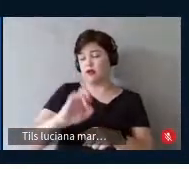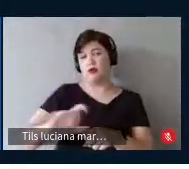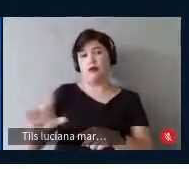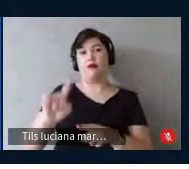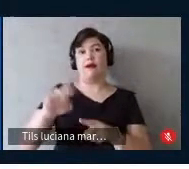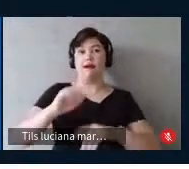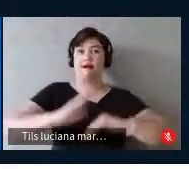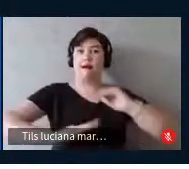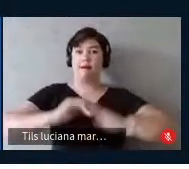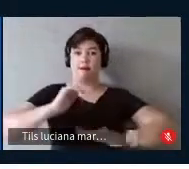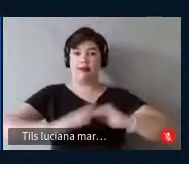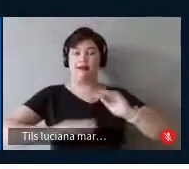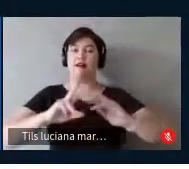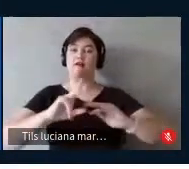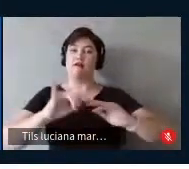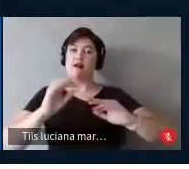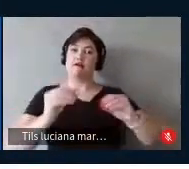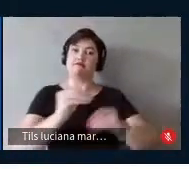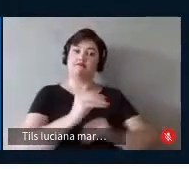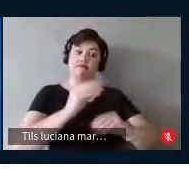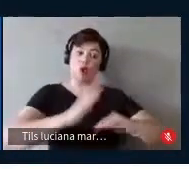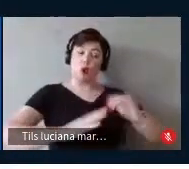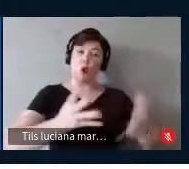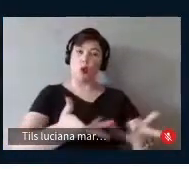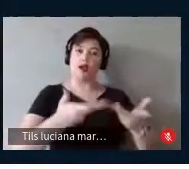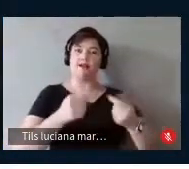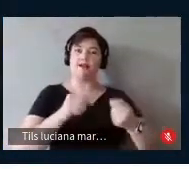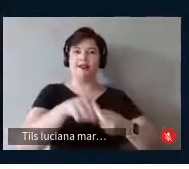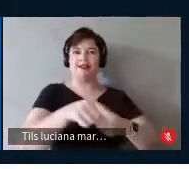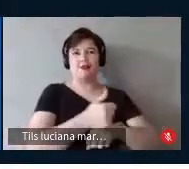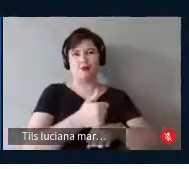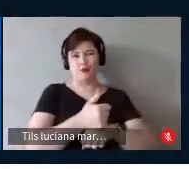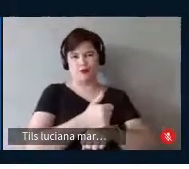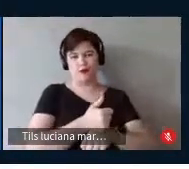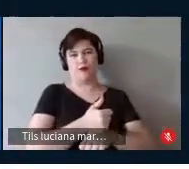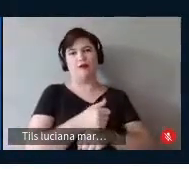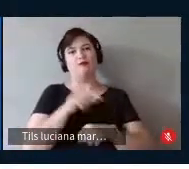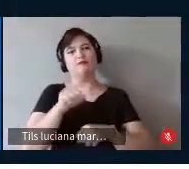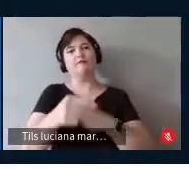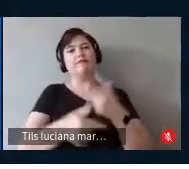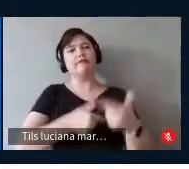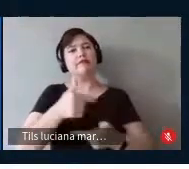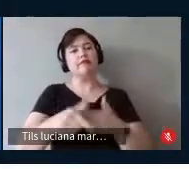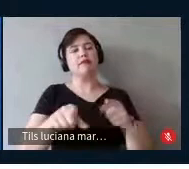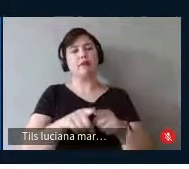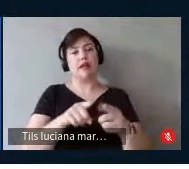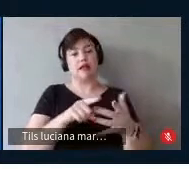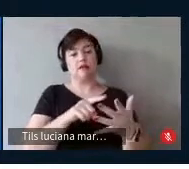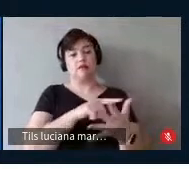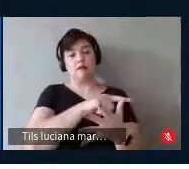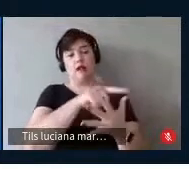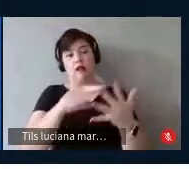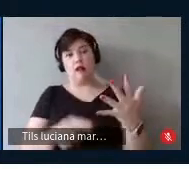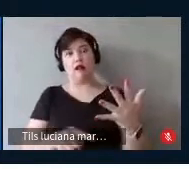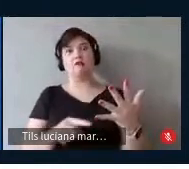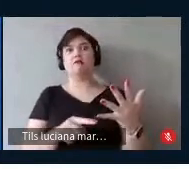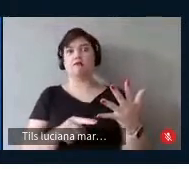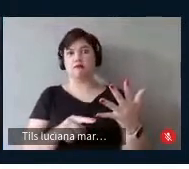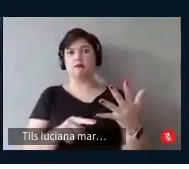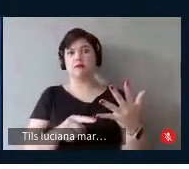vão se tornar as qualificações desse profissional. Ele trabalha com cinco grandes campos